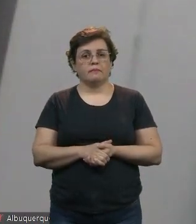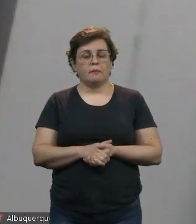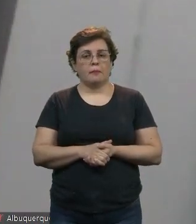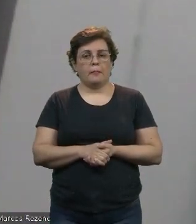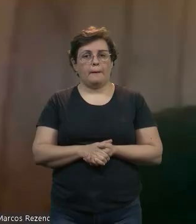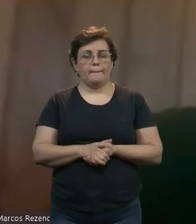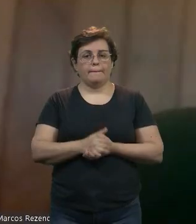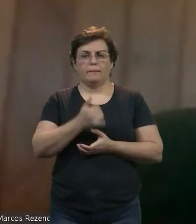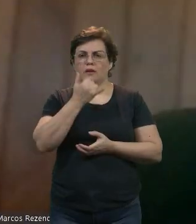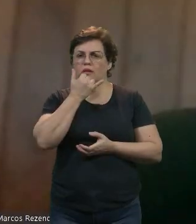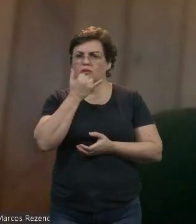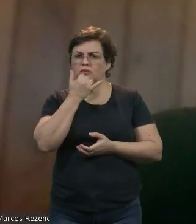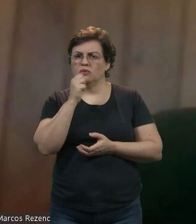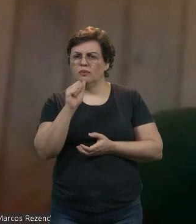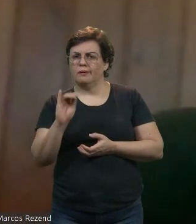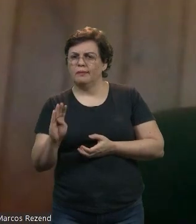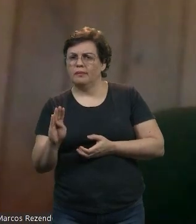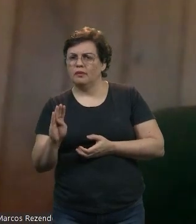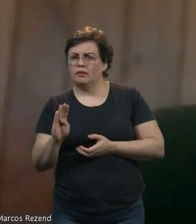Desculpa.